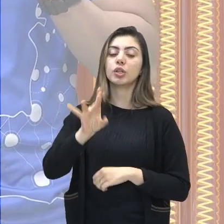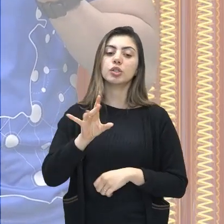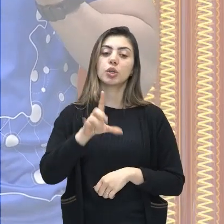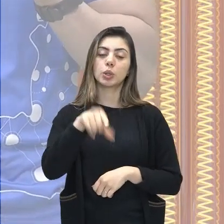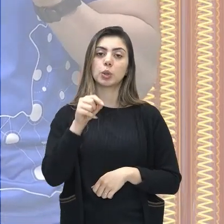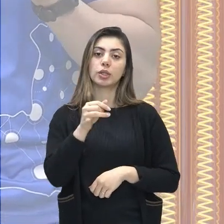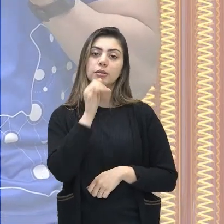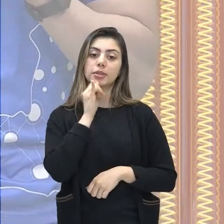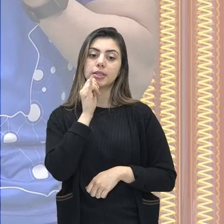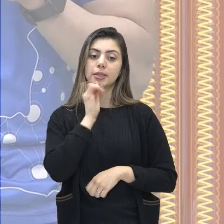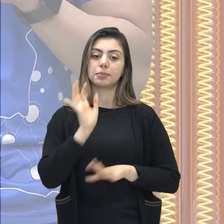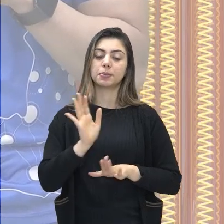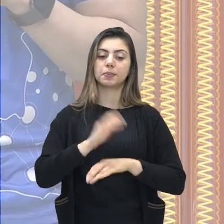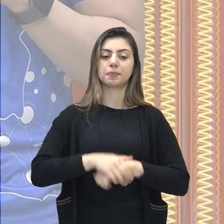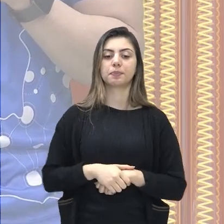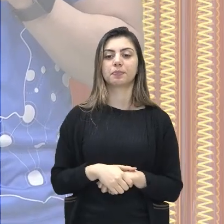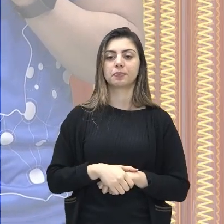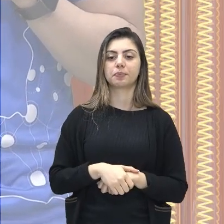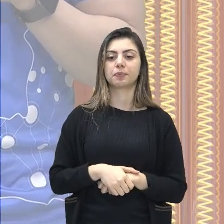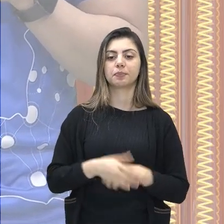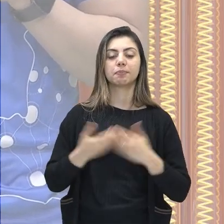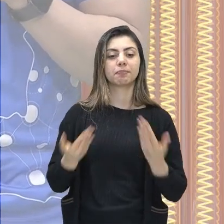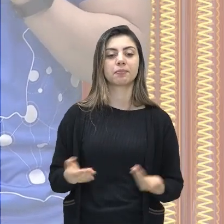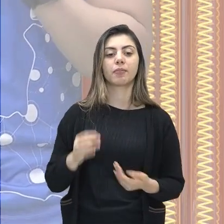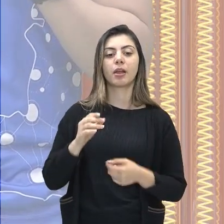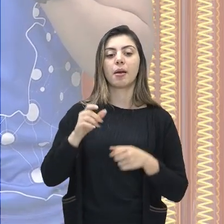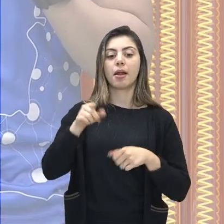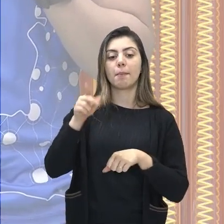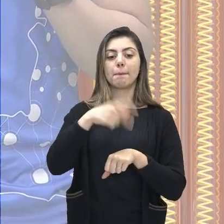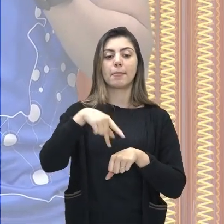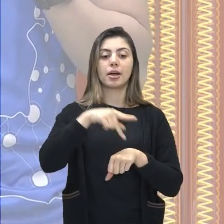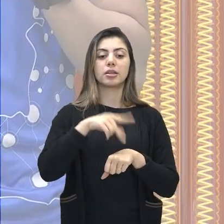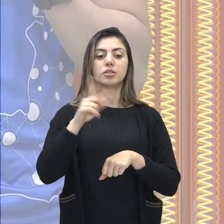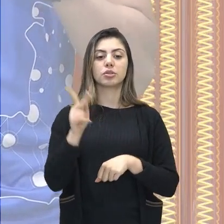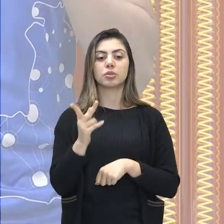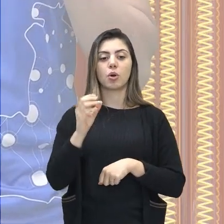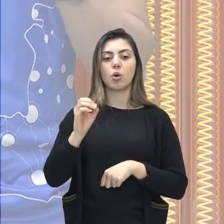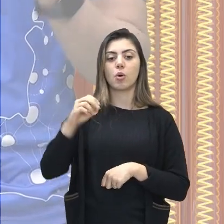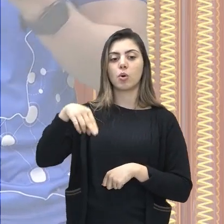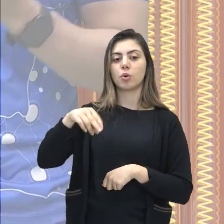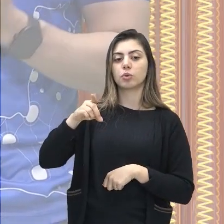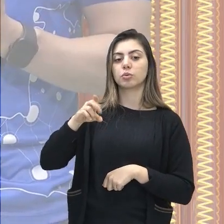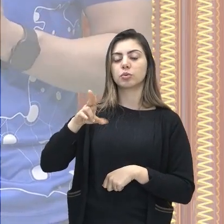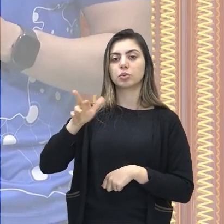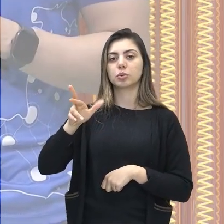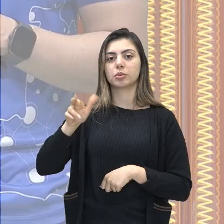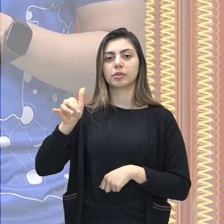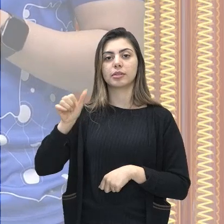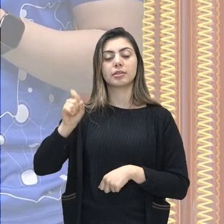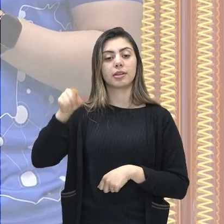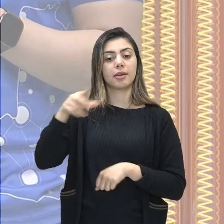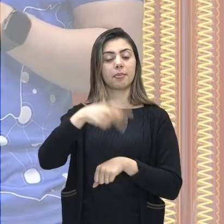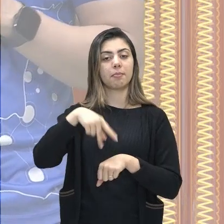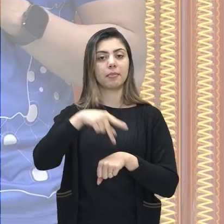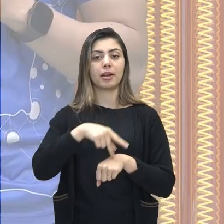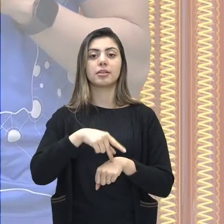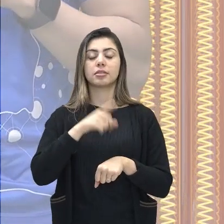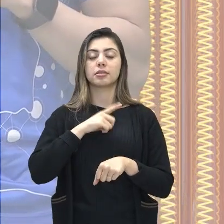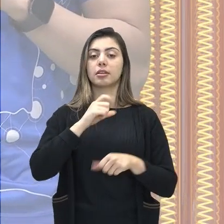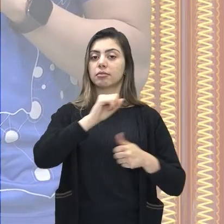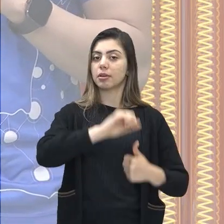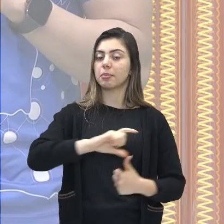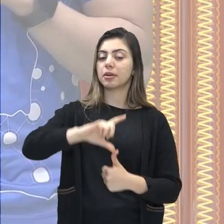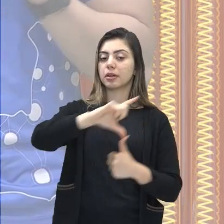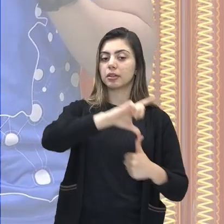para vocês, que é a questão de Honduras. Honduras é um país que fica aqui na América Latina, certo?